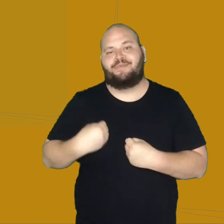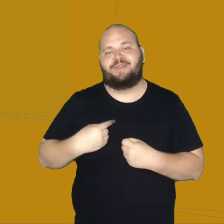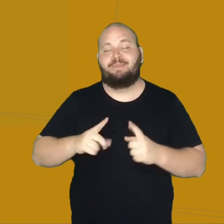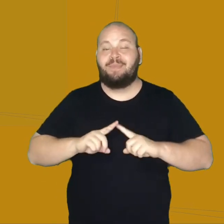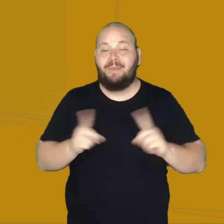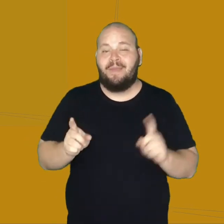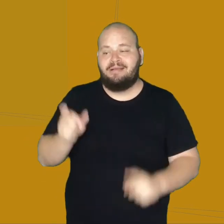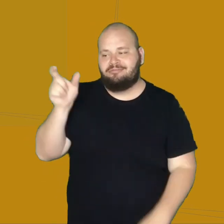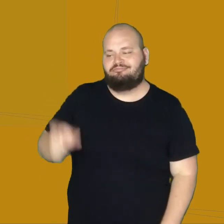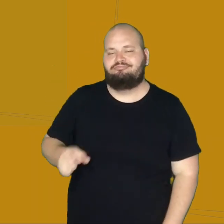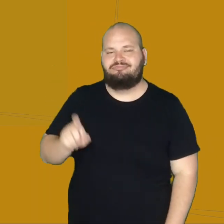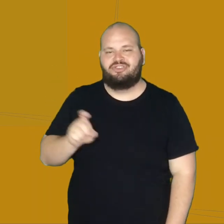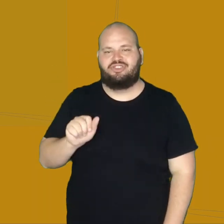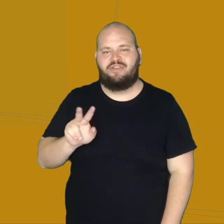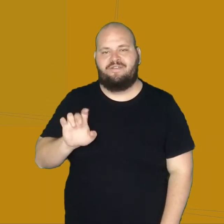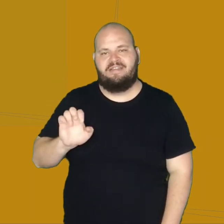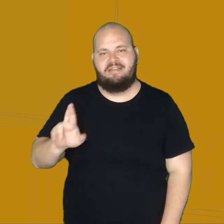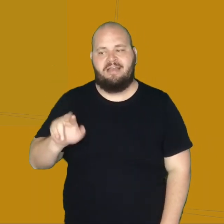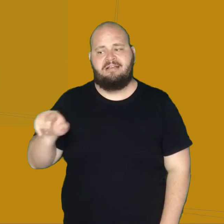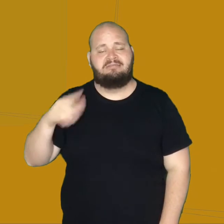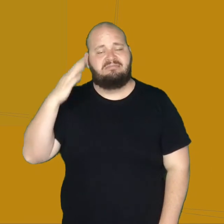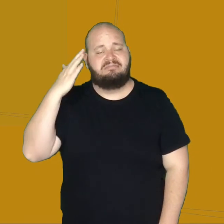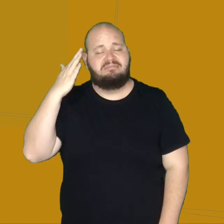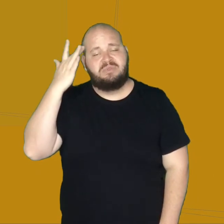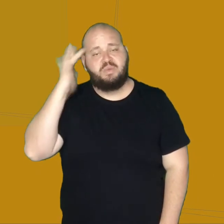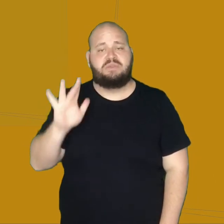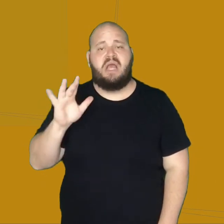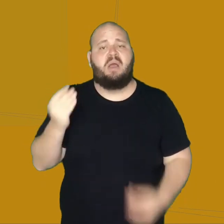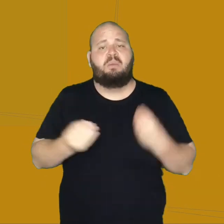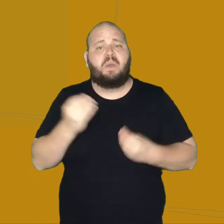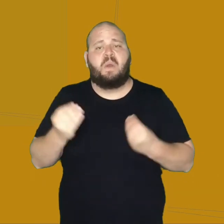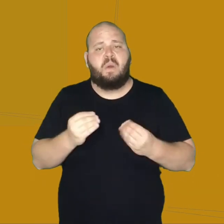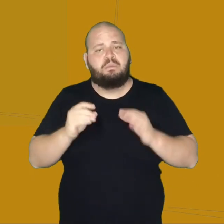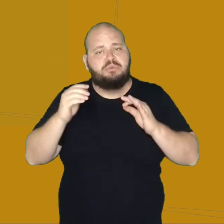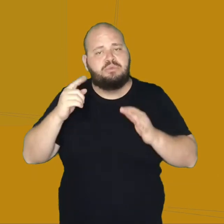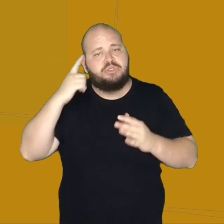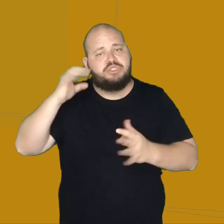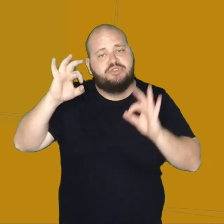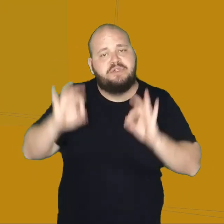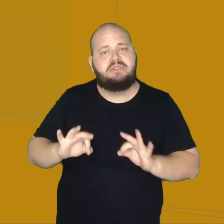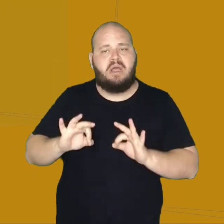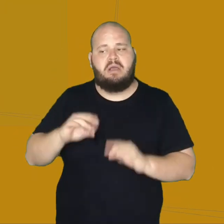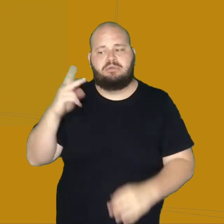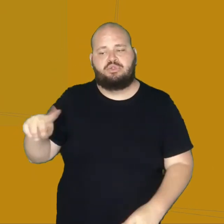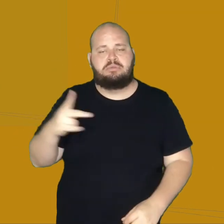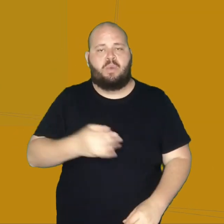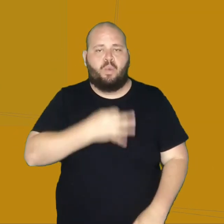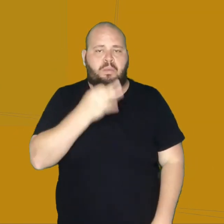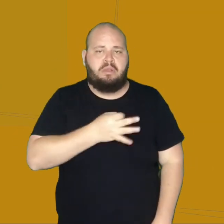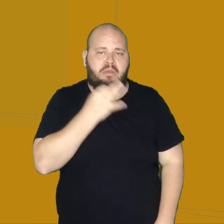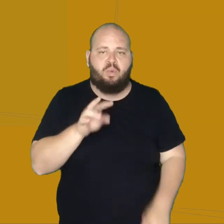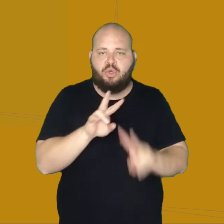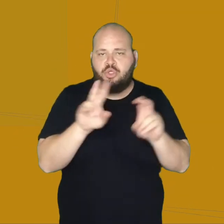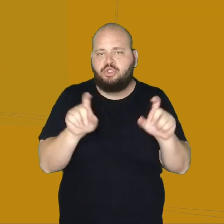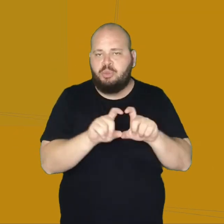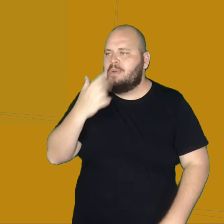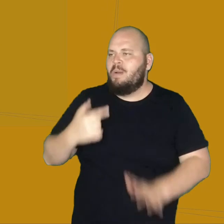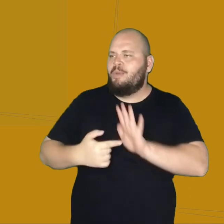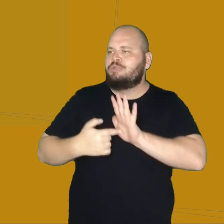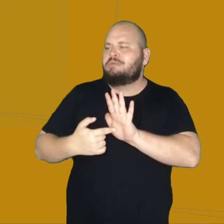temos: "Convido a leitora a observar-lhe as feições". Ou em Verba Testamentária, onde